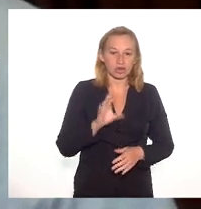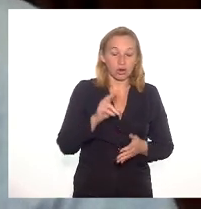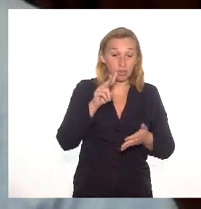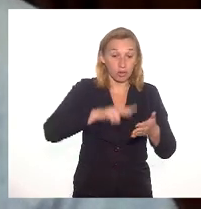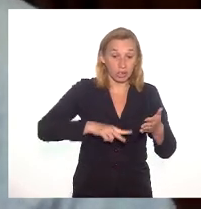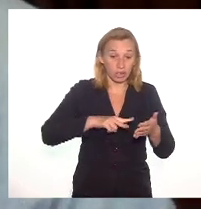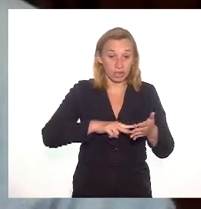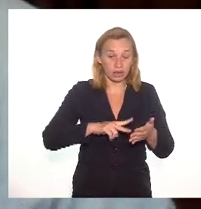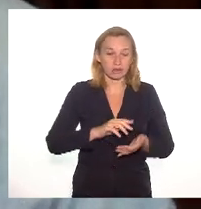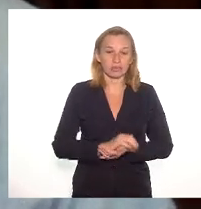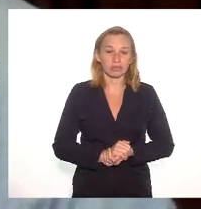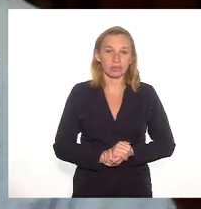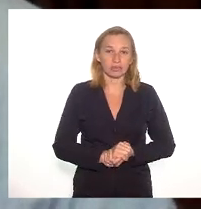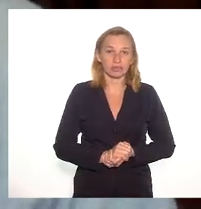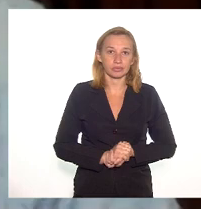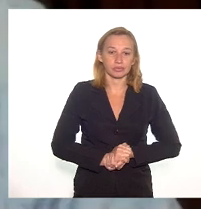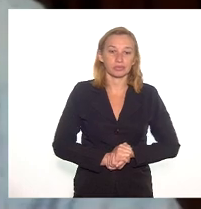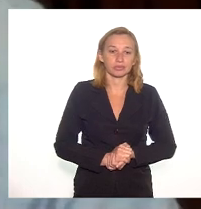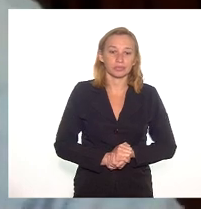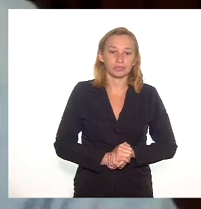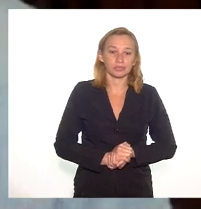aqui